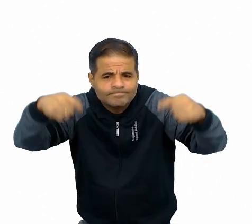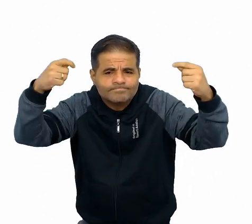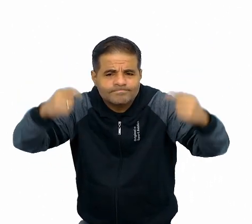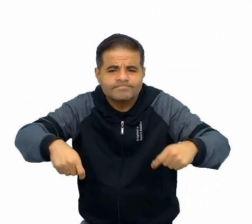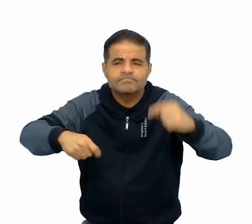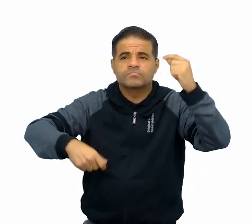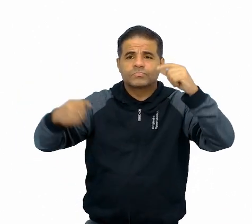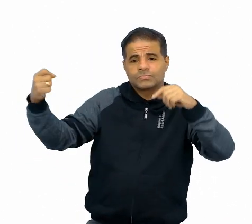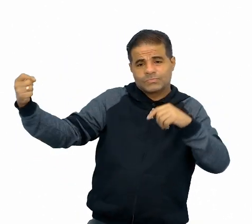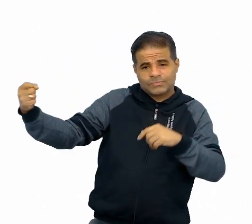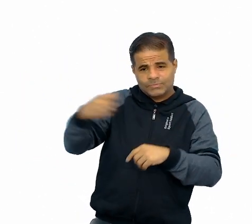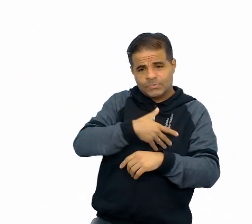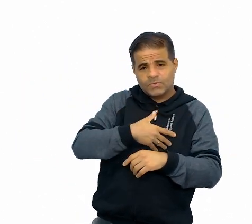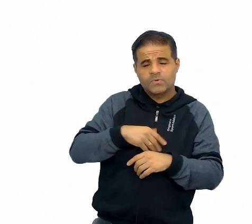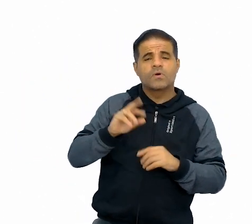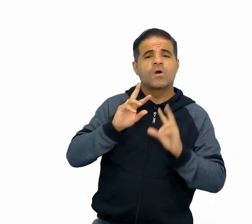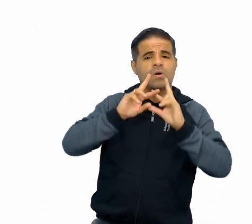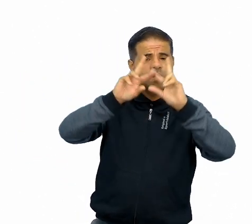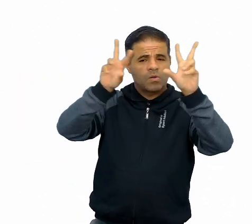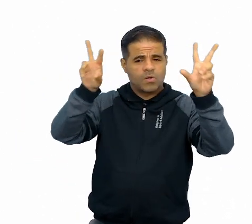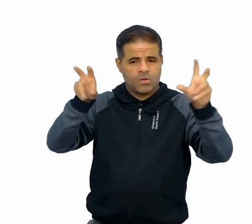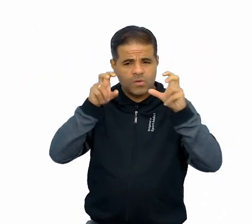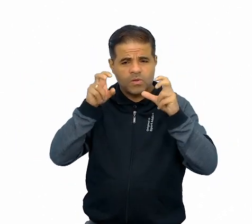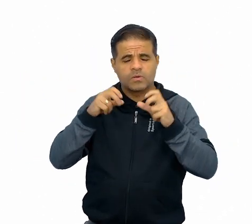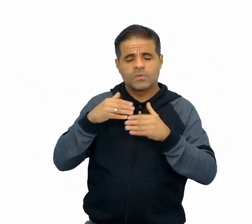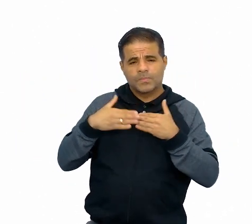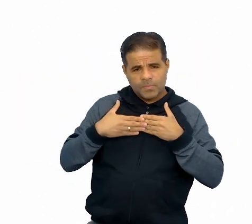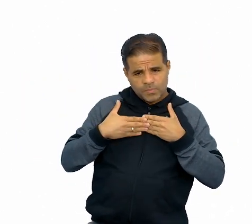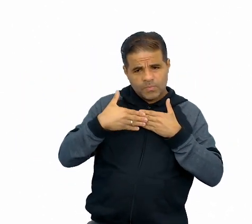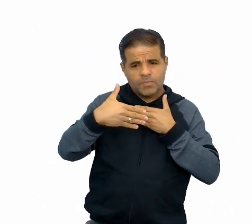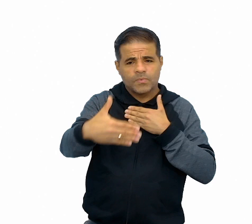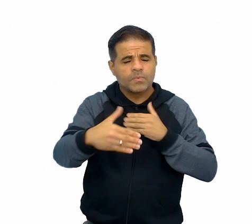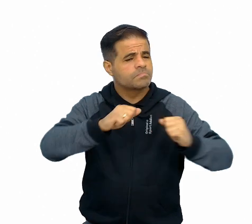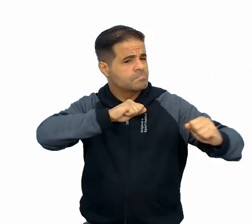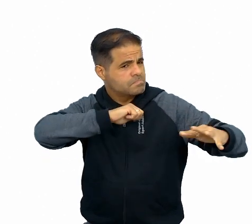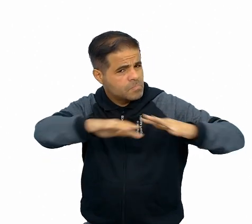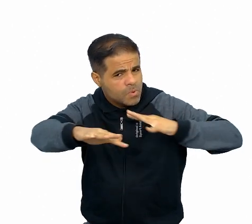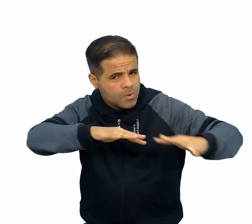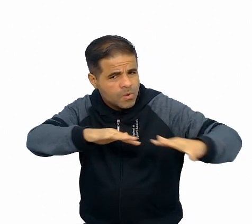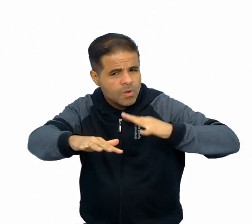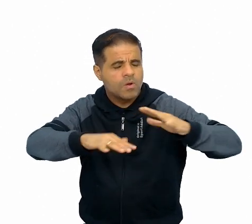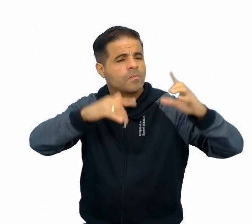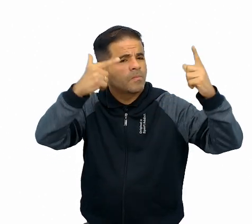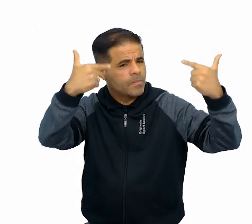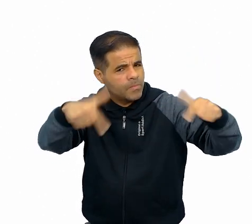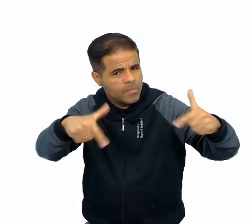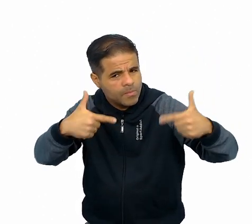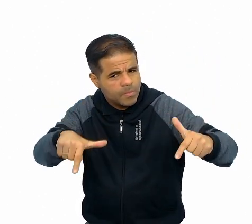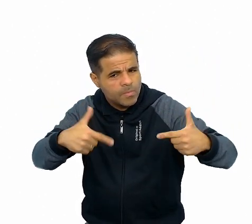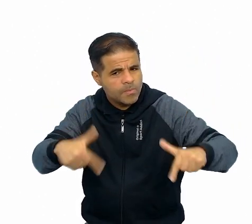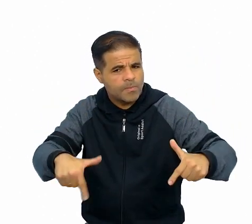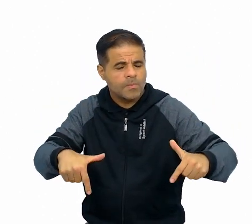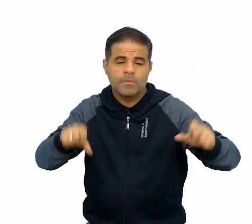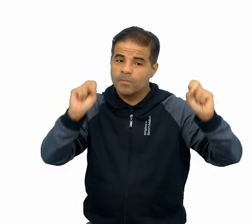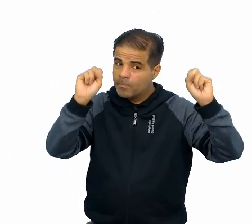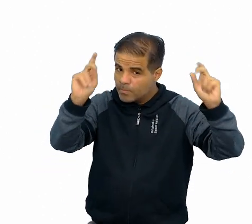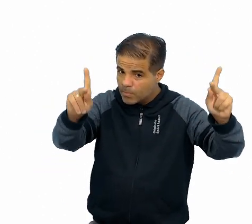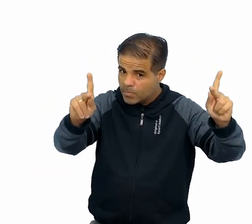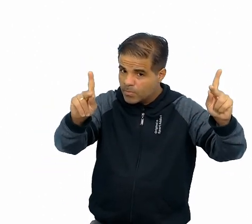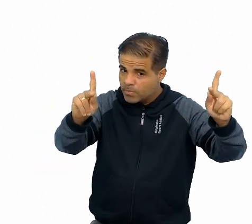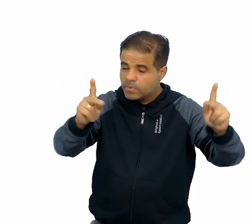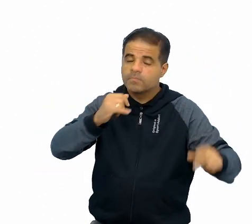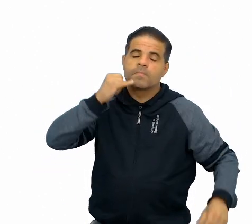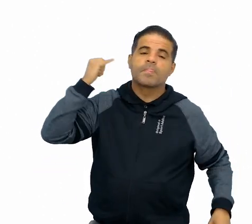ser novamente tematizados, reiniciando todo esse movimento de trabalho, ok? E, por fim,